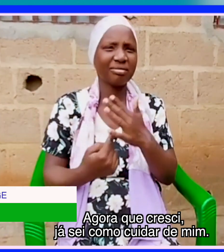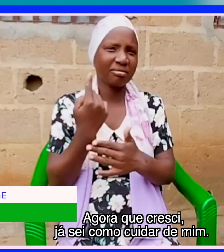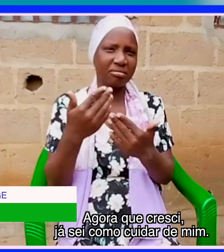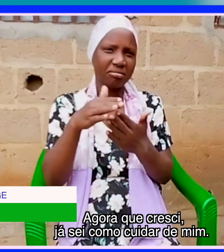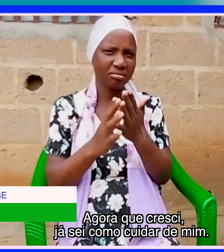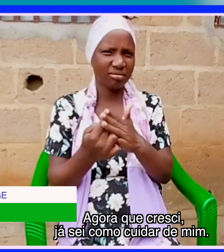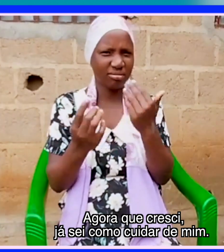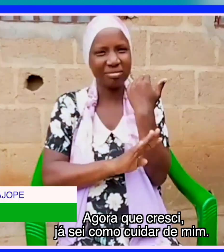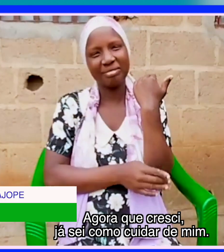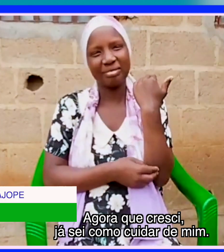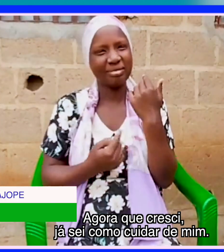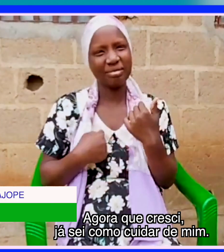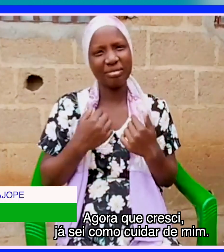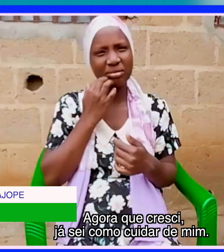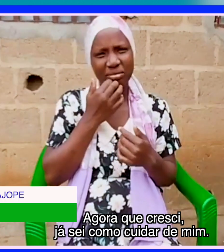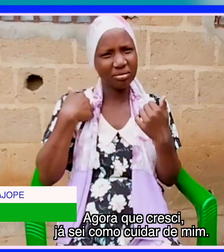de mim.